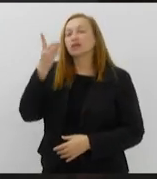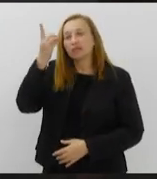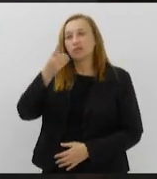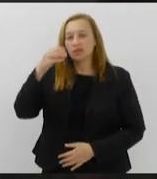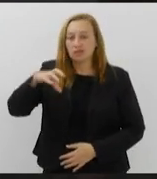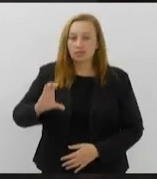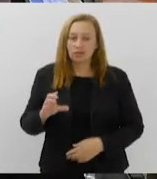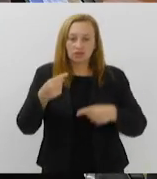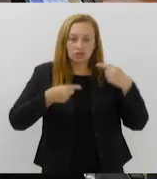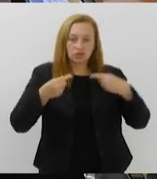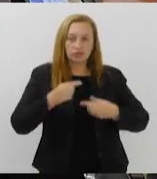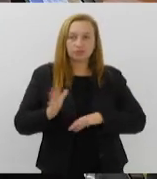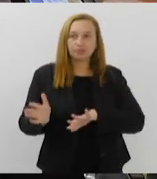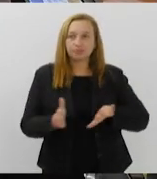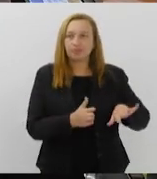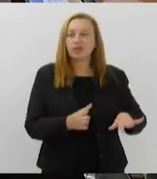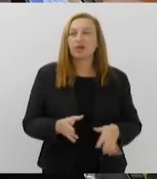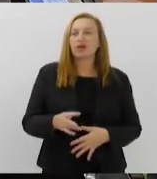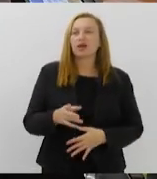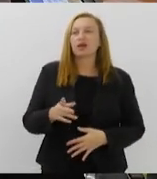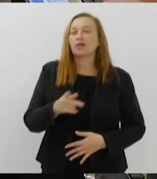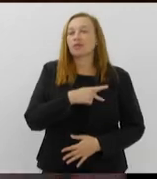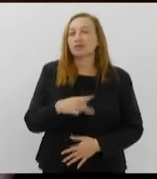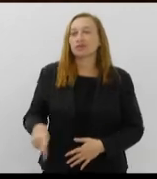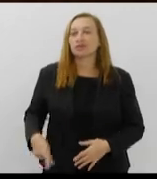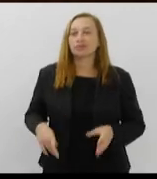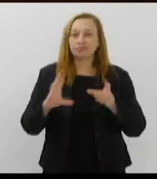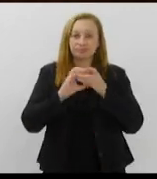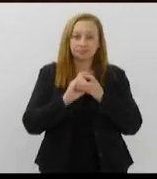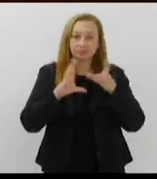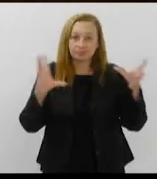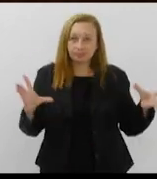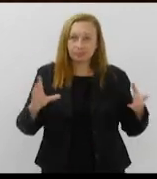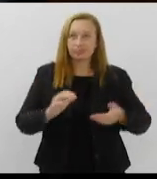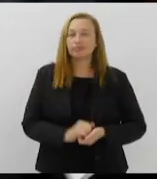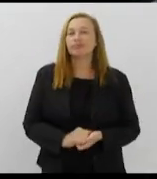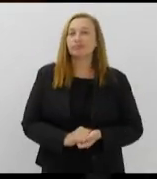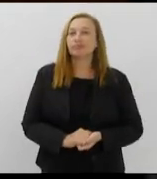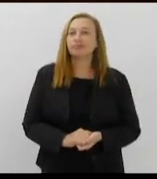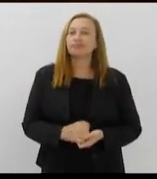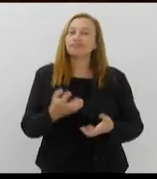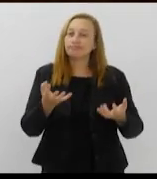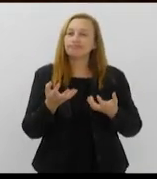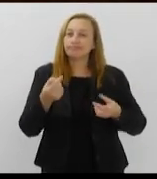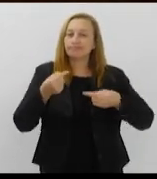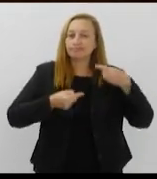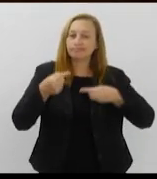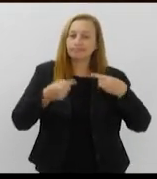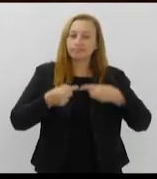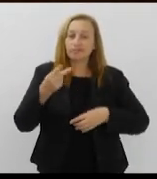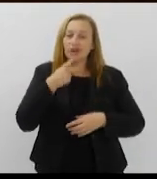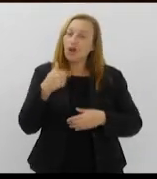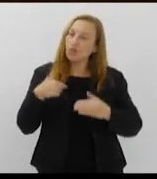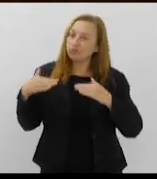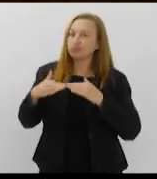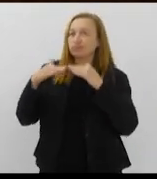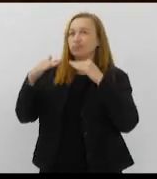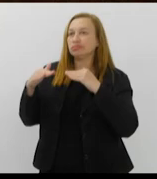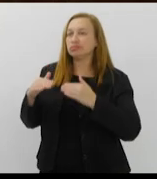Mink. Presidente democrático, eu queria discutir para dizer que eu sou